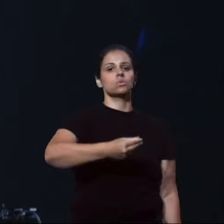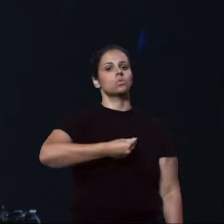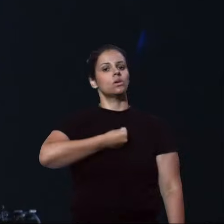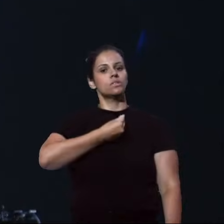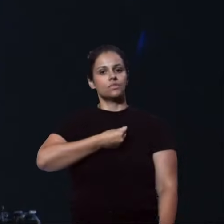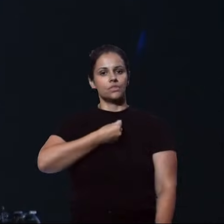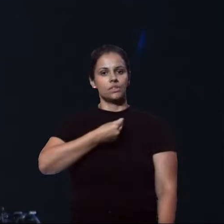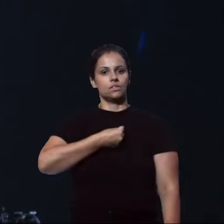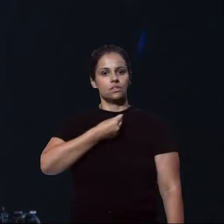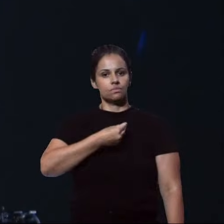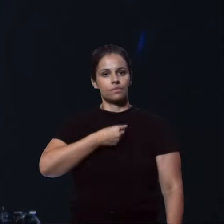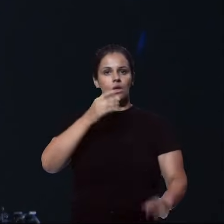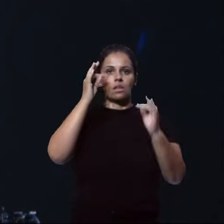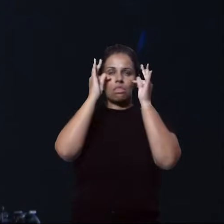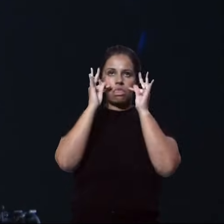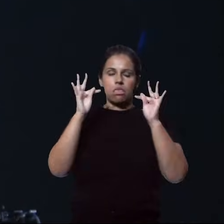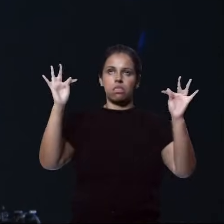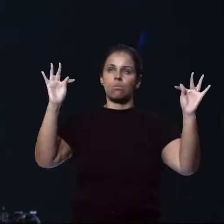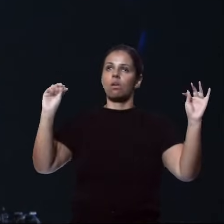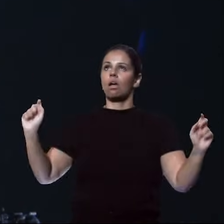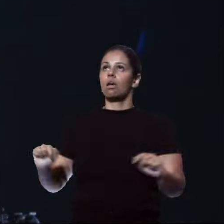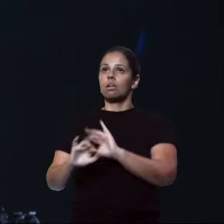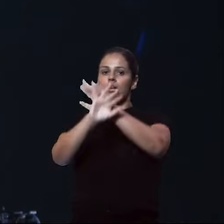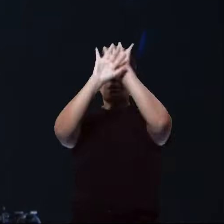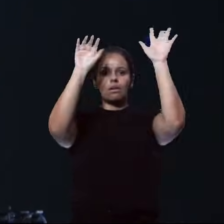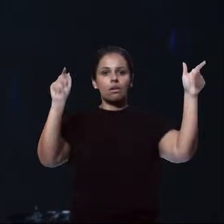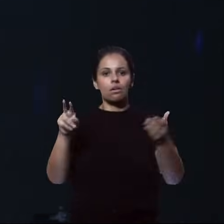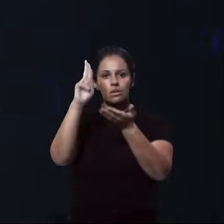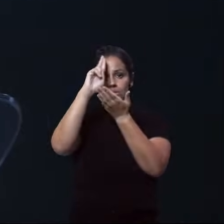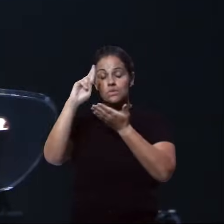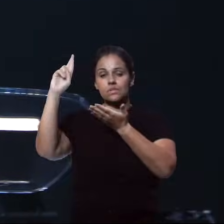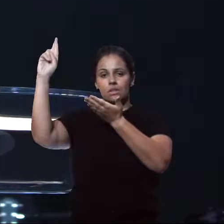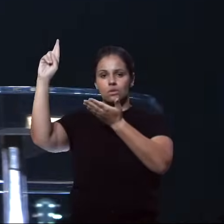da glória do Senhor. Você acredita nisso de verdade?